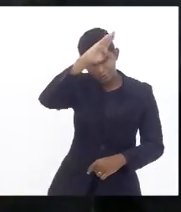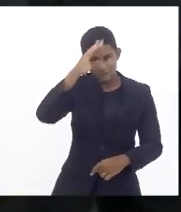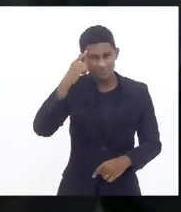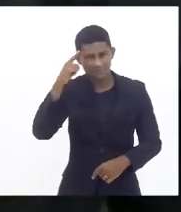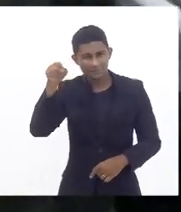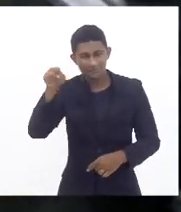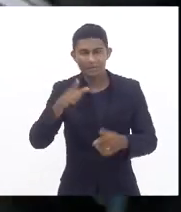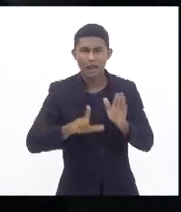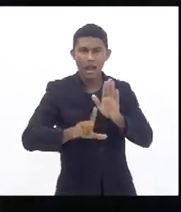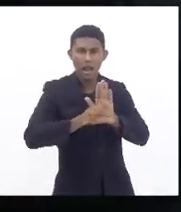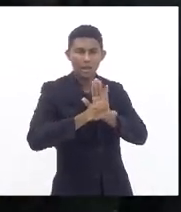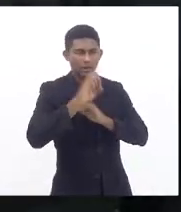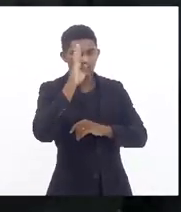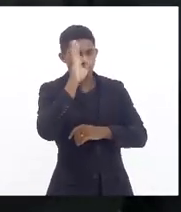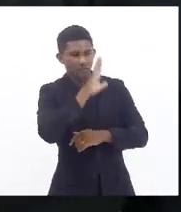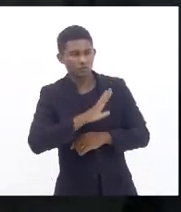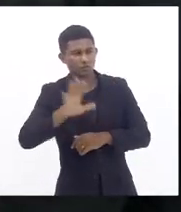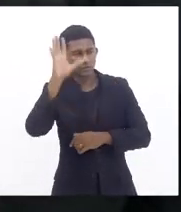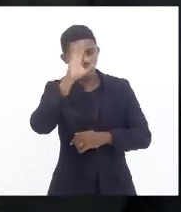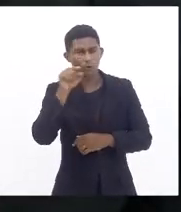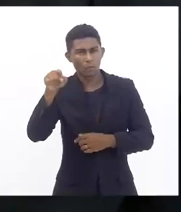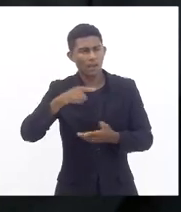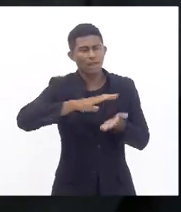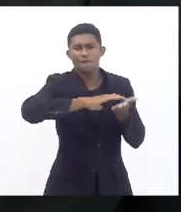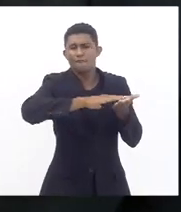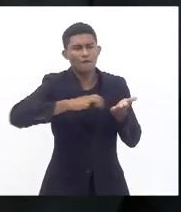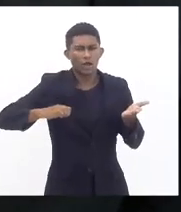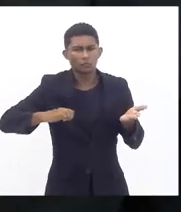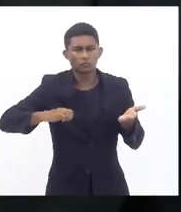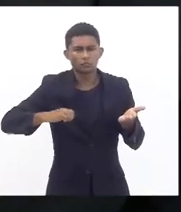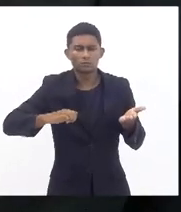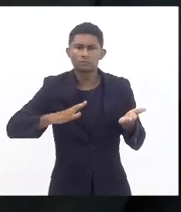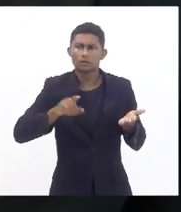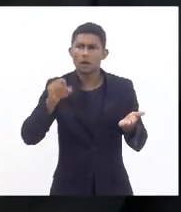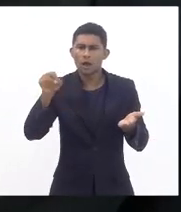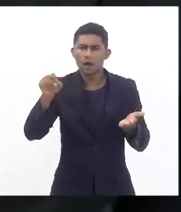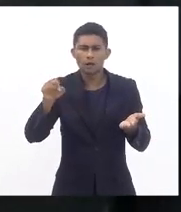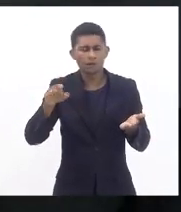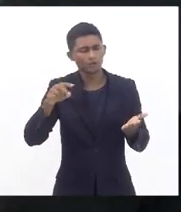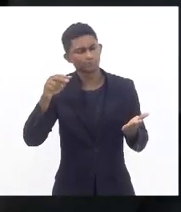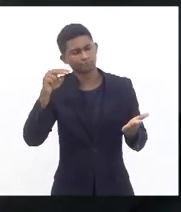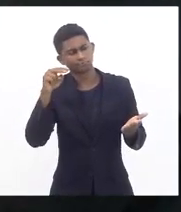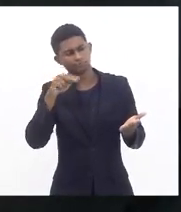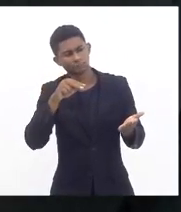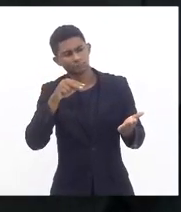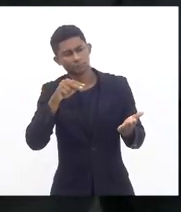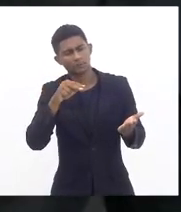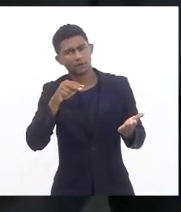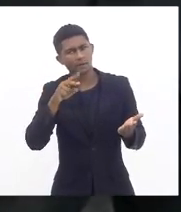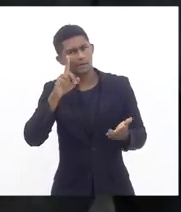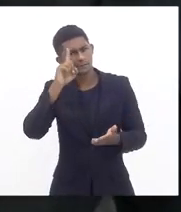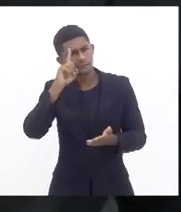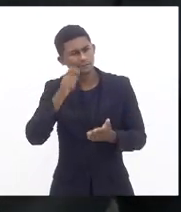que permitia essa distribuição, decidiu, por decreto,